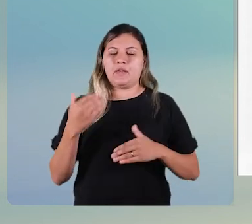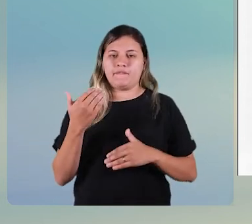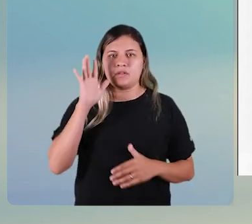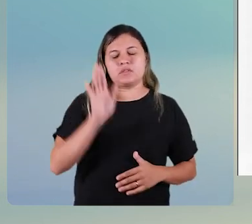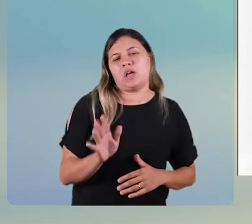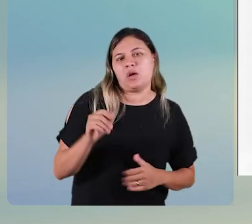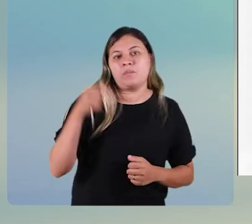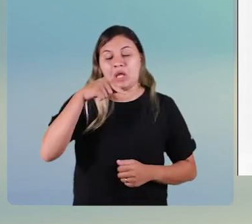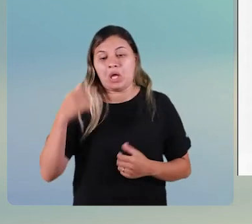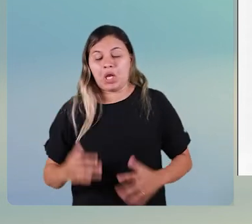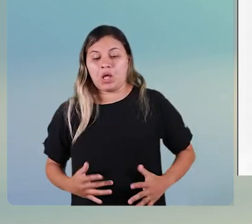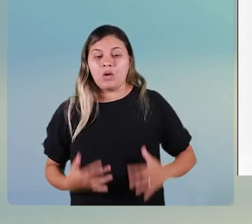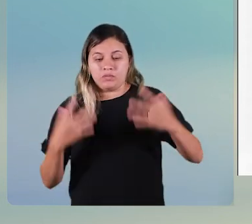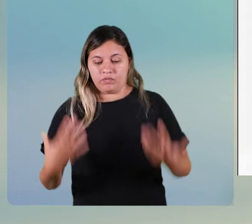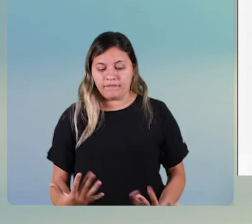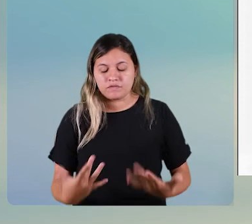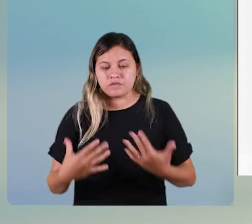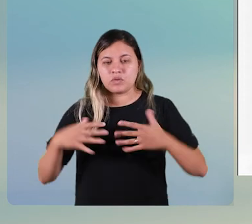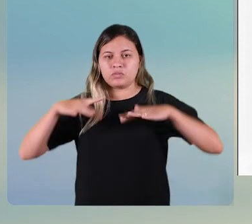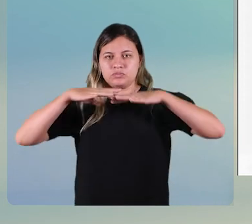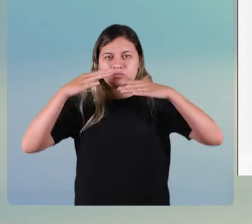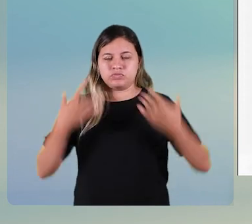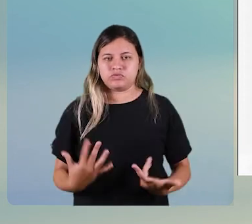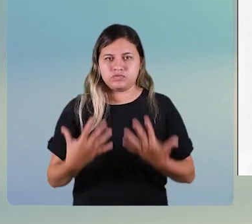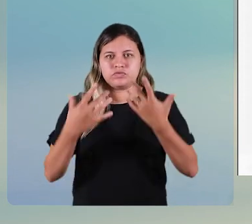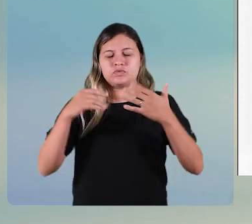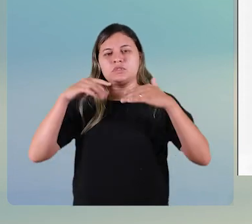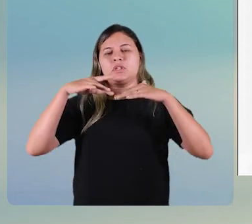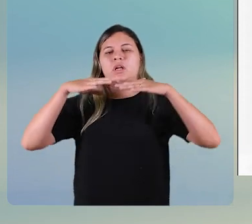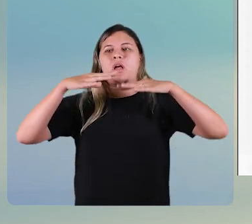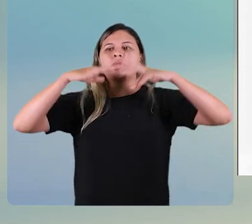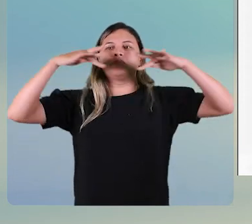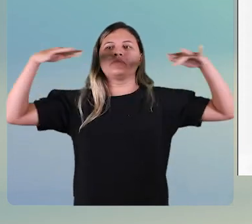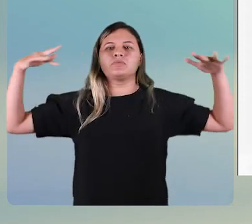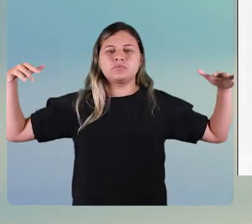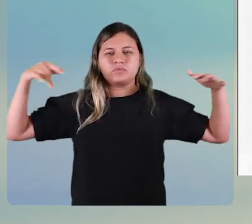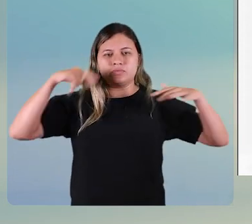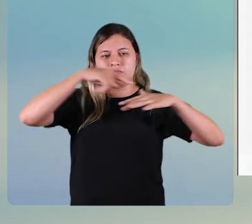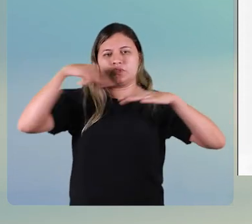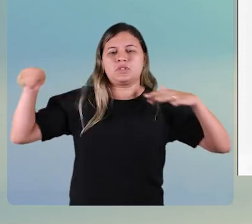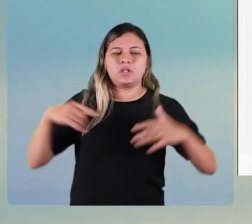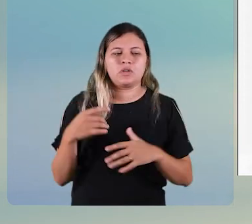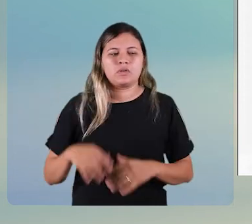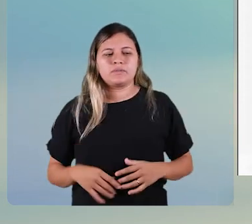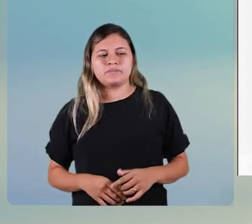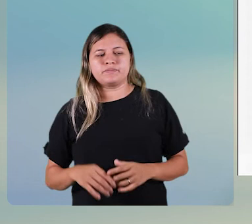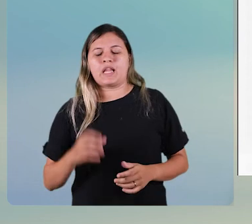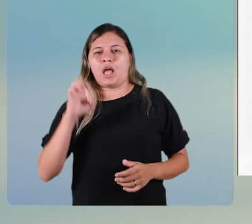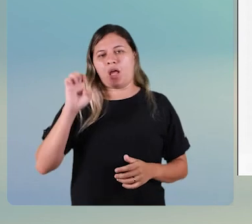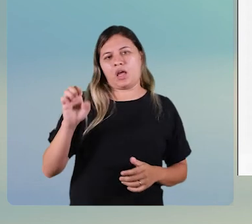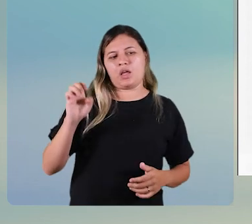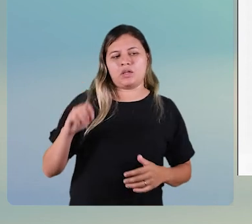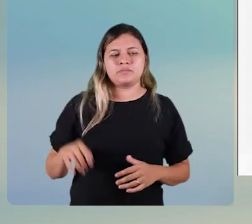que vai ser vaporizada para ainda ser utilizada na movimentação das turbinas, né? E o lançamento do vapor